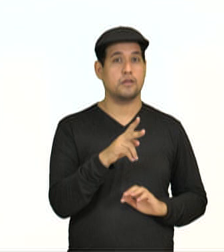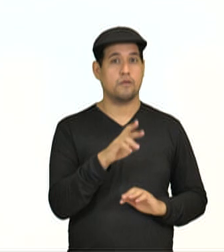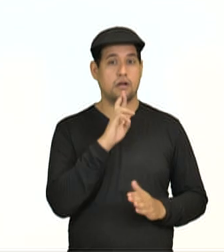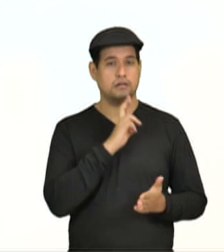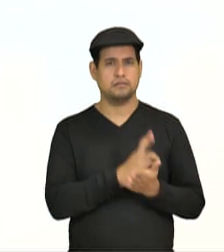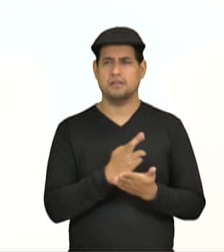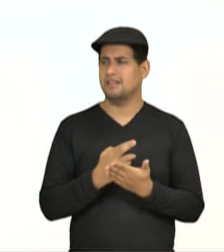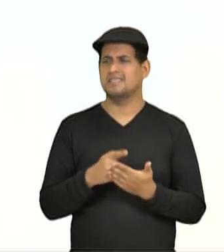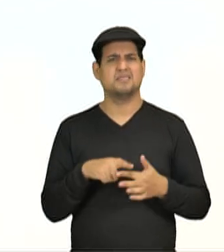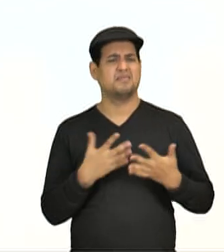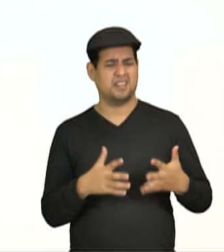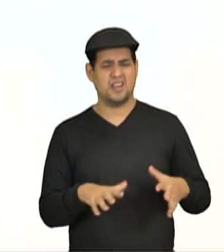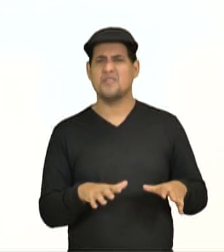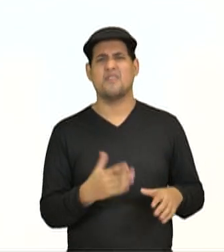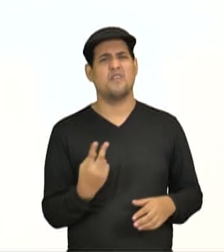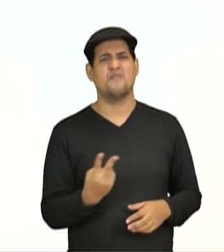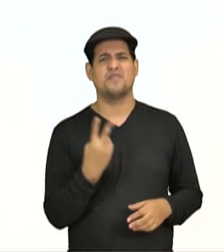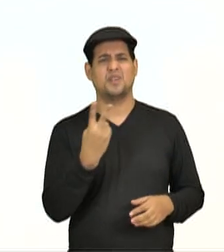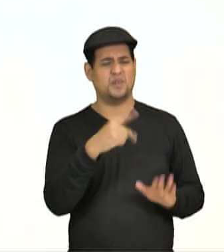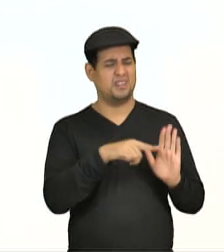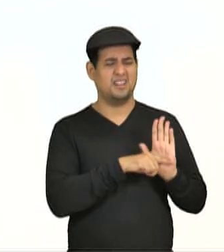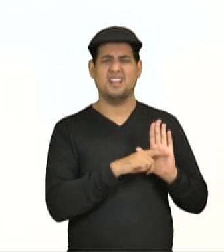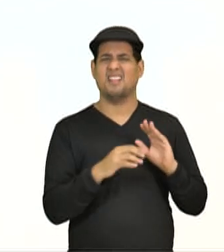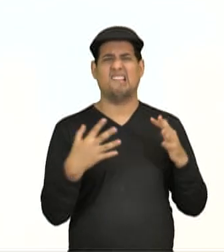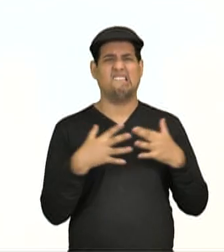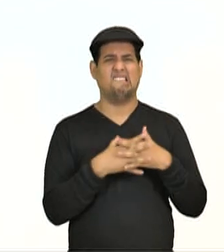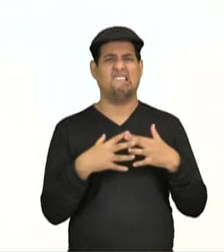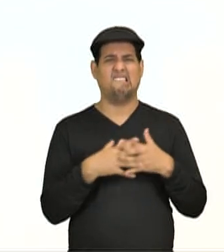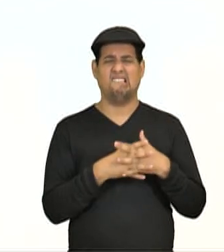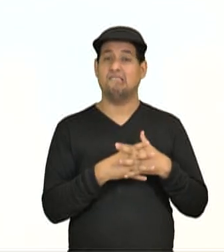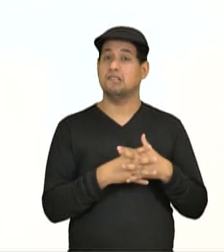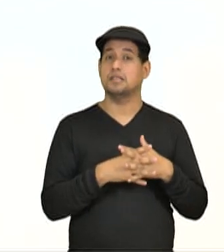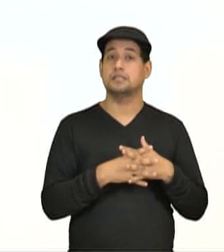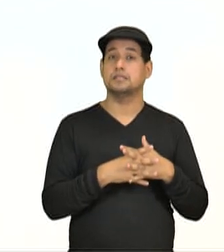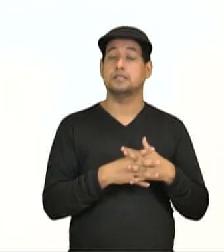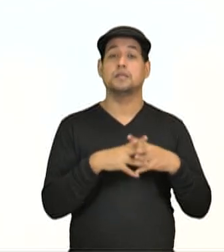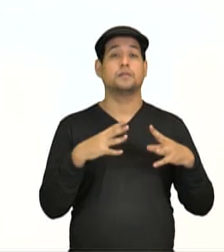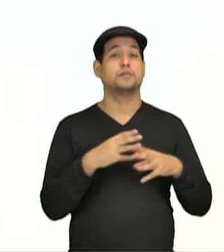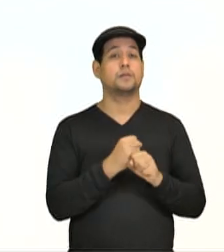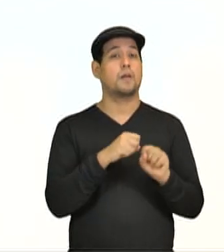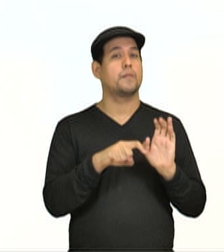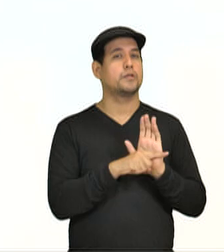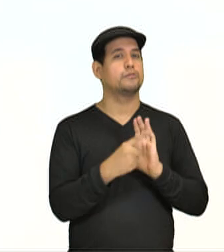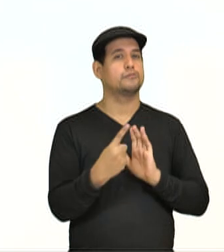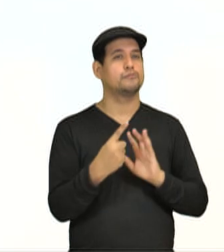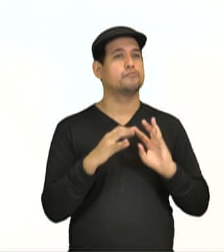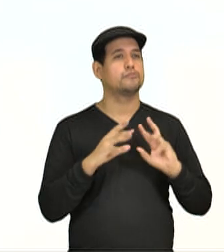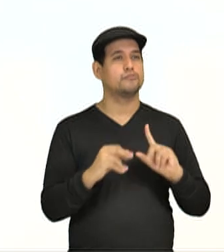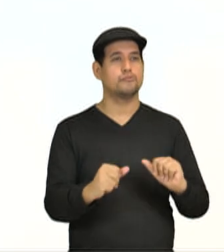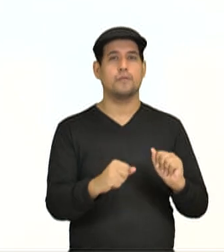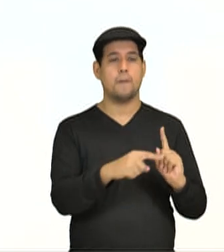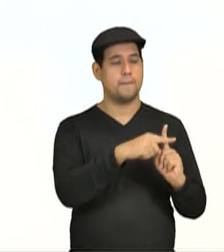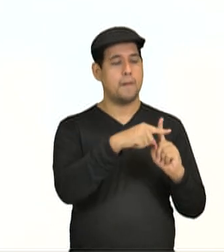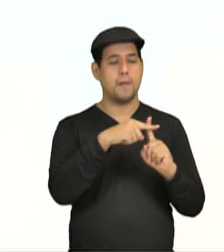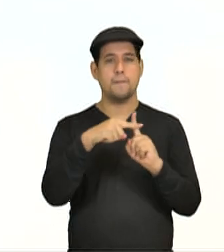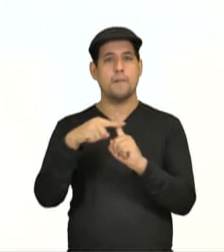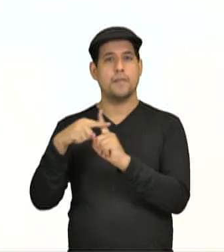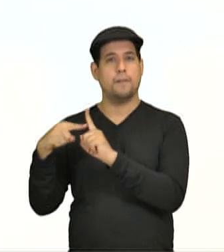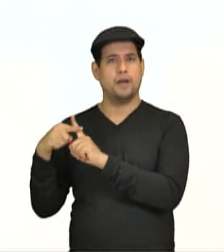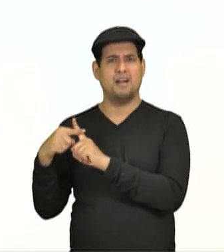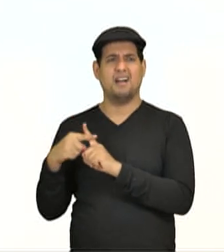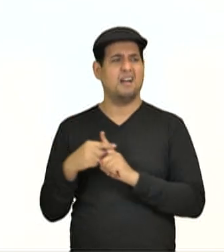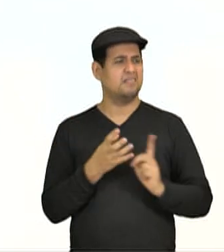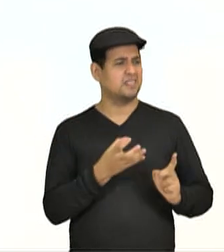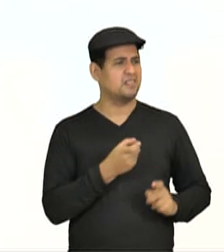Aí, eu não quero esse valor negativo, ele está me atrapalhando. Então, multiplica por menos 1 em ambos os membros. Todo mundo fica positivo. Aí, eu